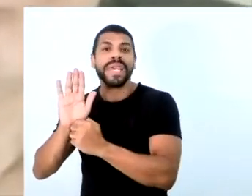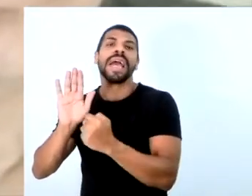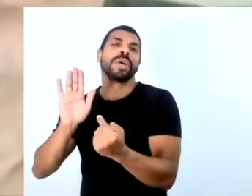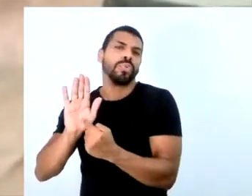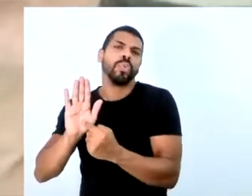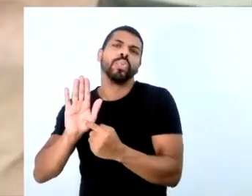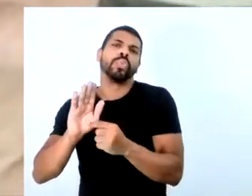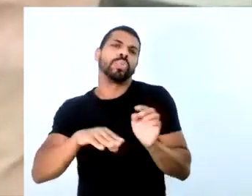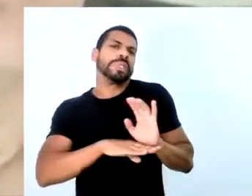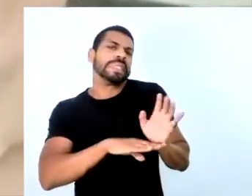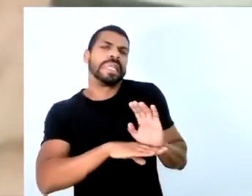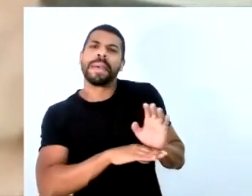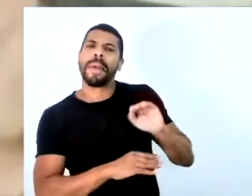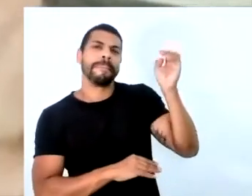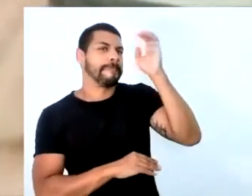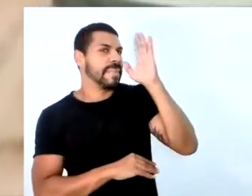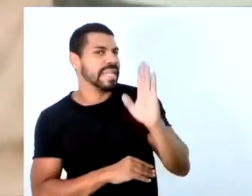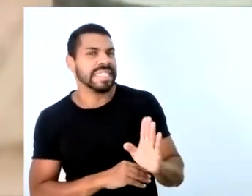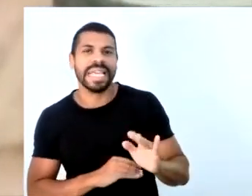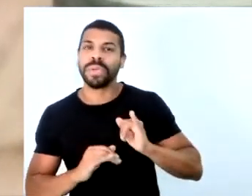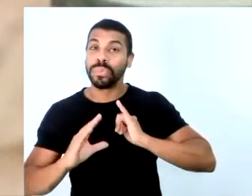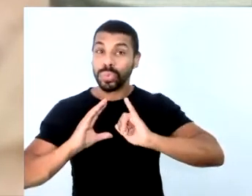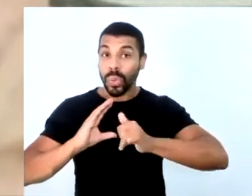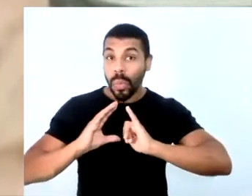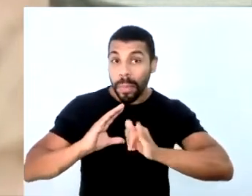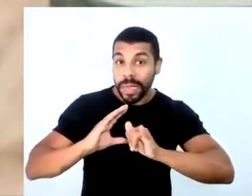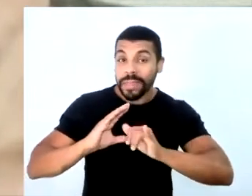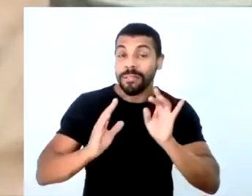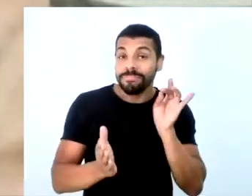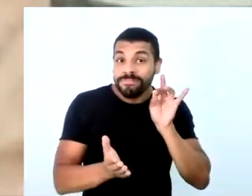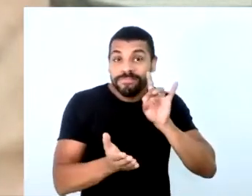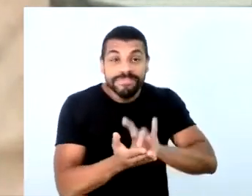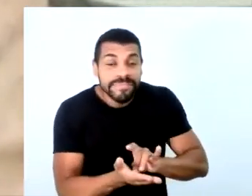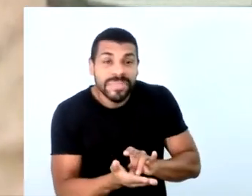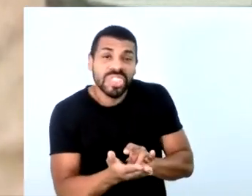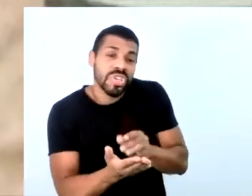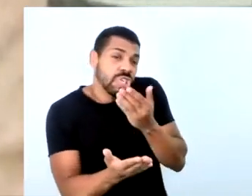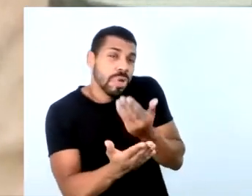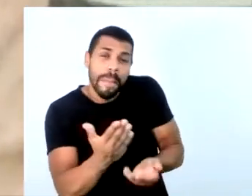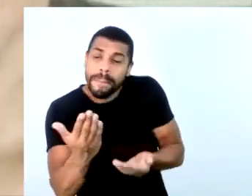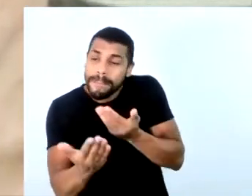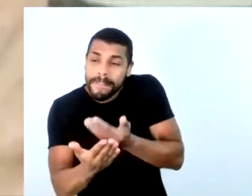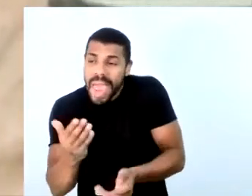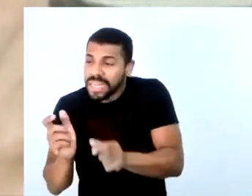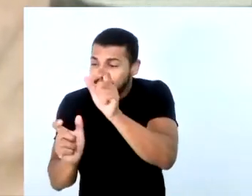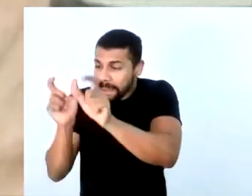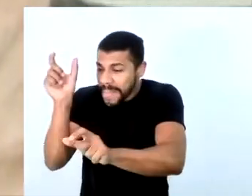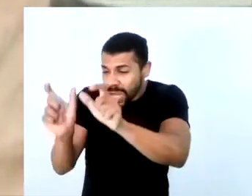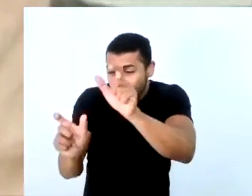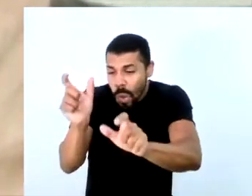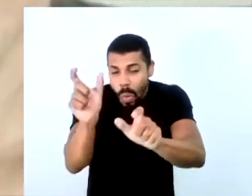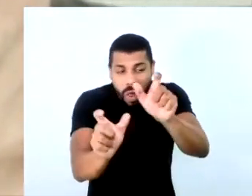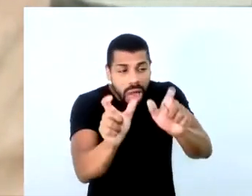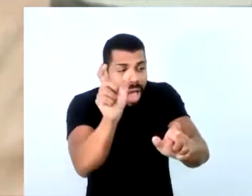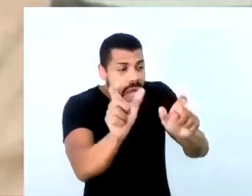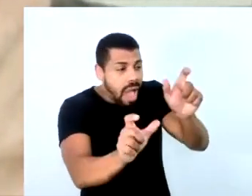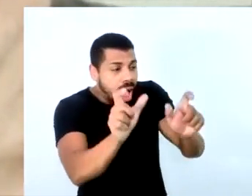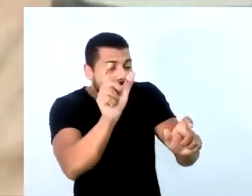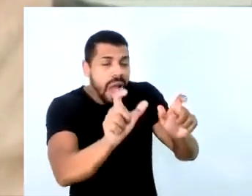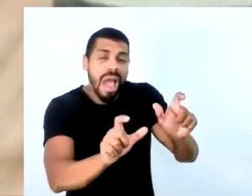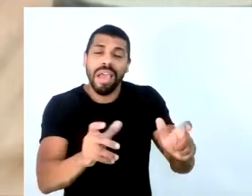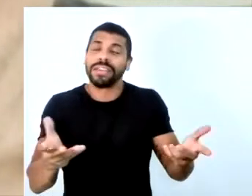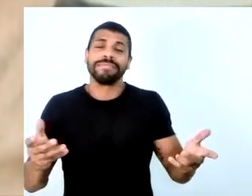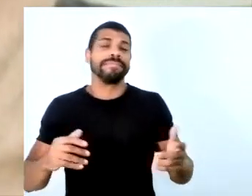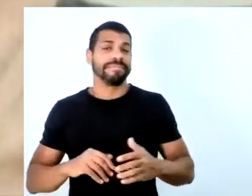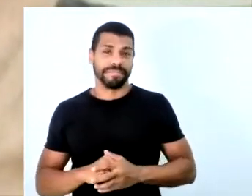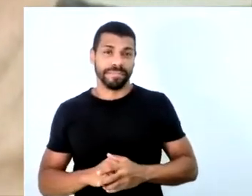sendo contadas. O edital, assim, o cinema brasileiro, o documentário, é muito importante que ele exista, porque senão a gente